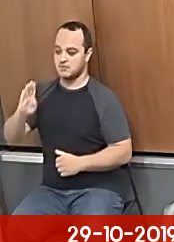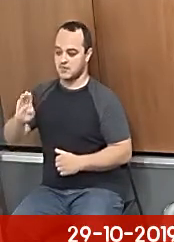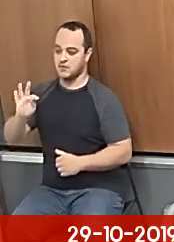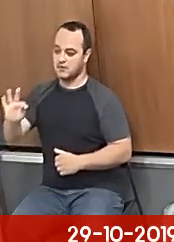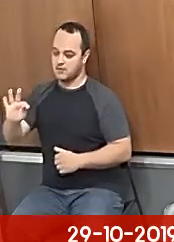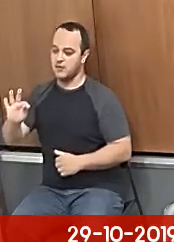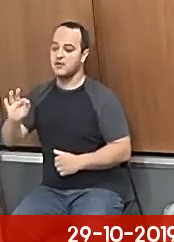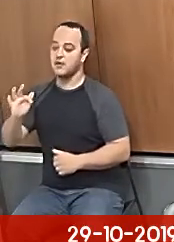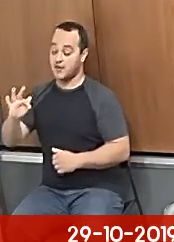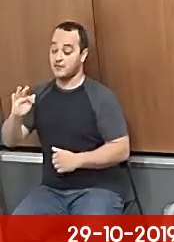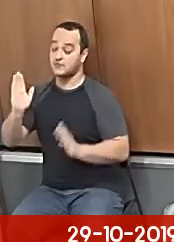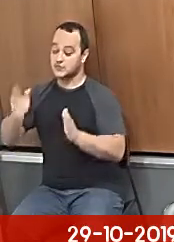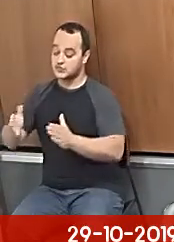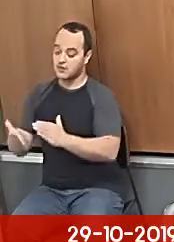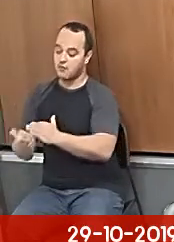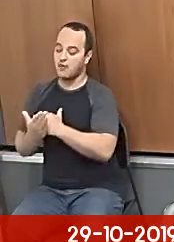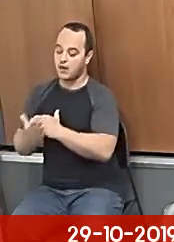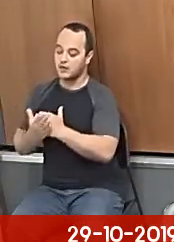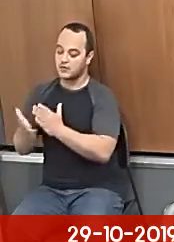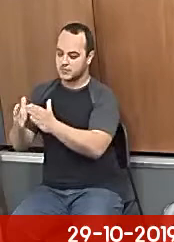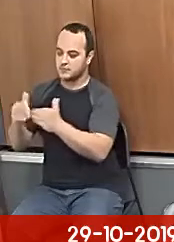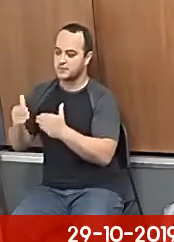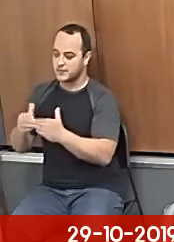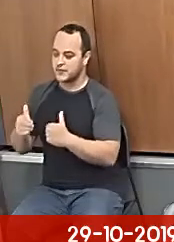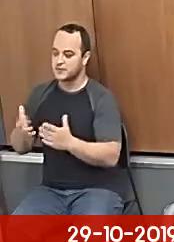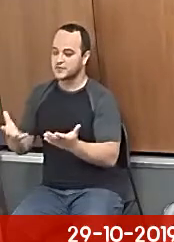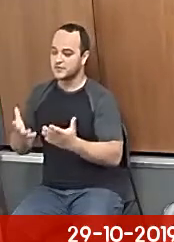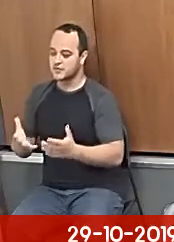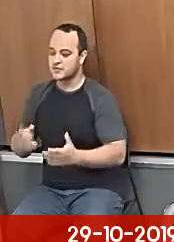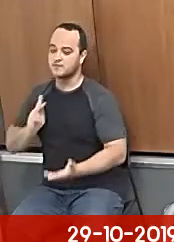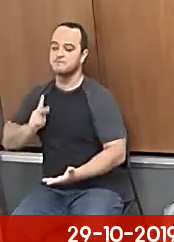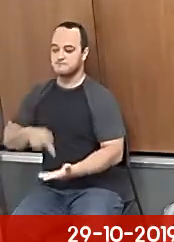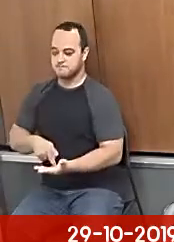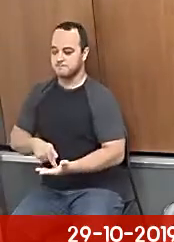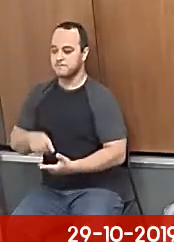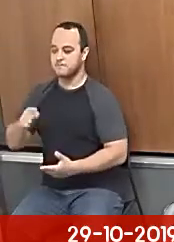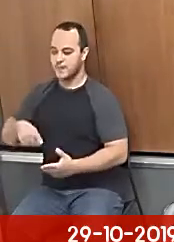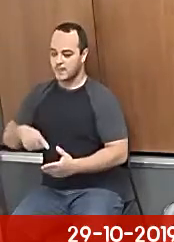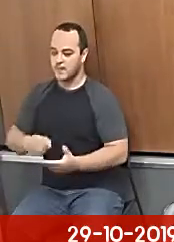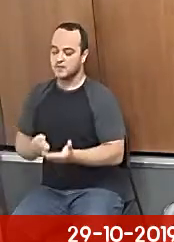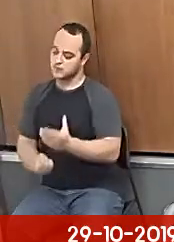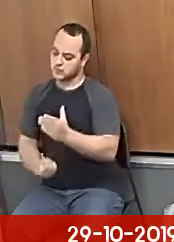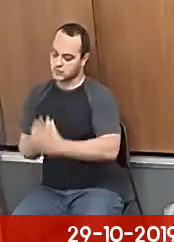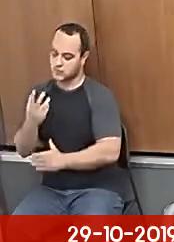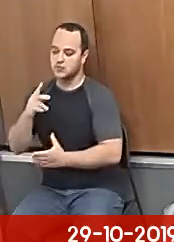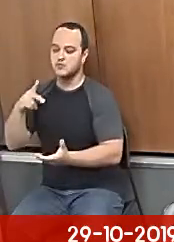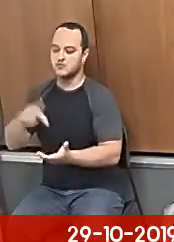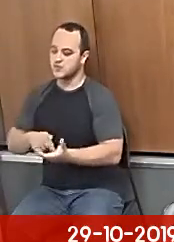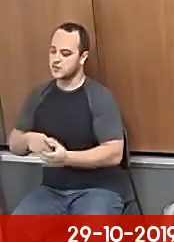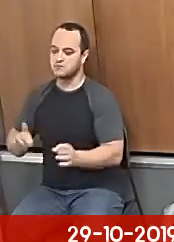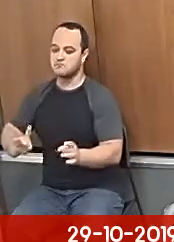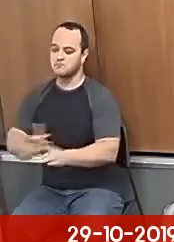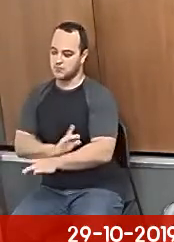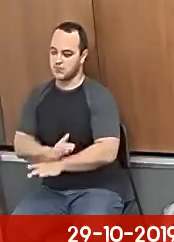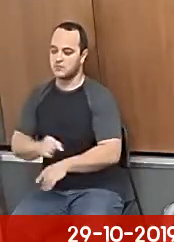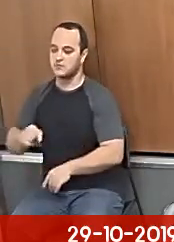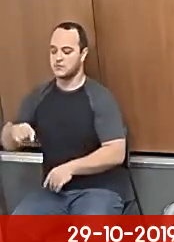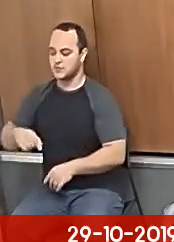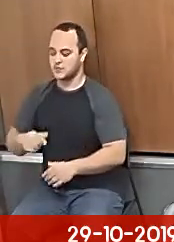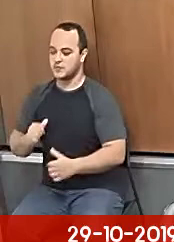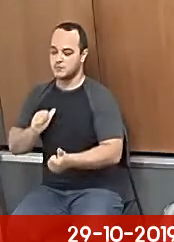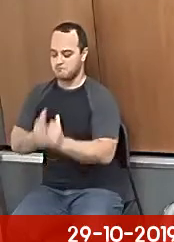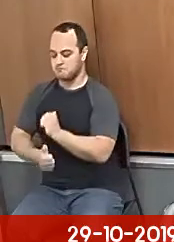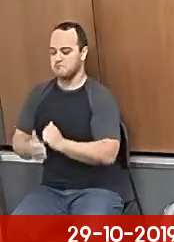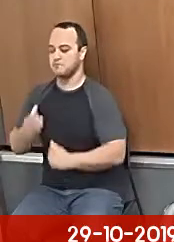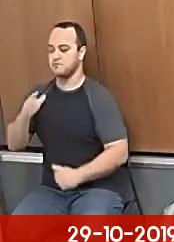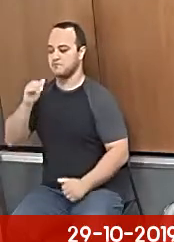permita operacionalizar e efetivamente concluir essa missão, né? Nós